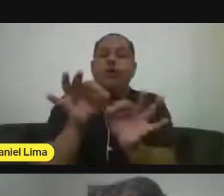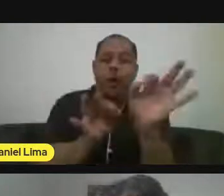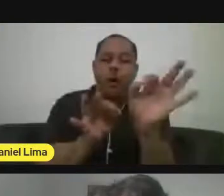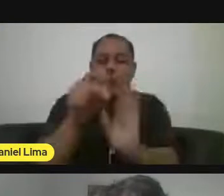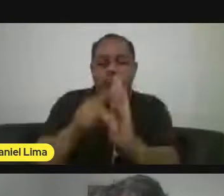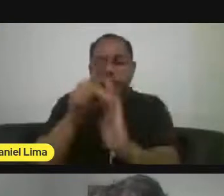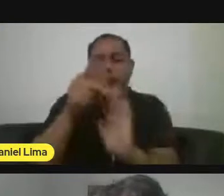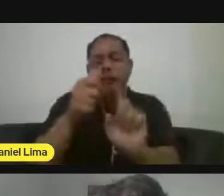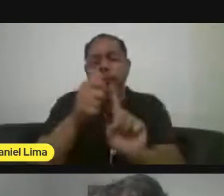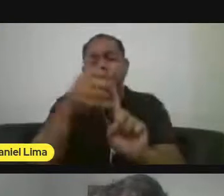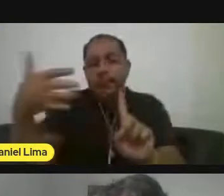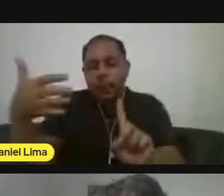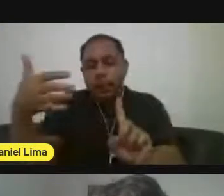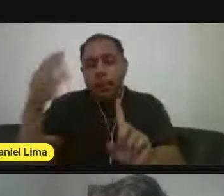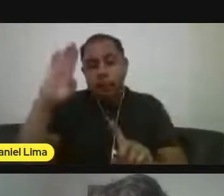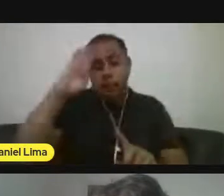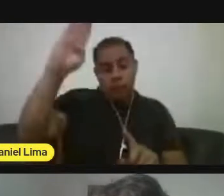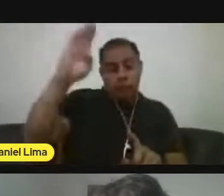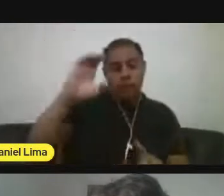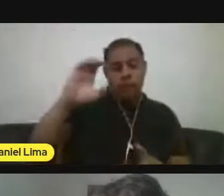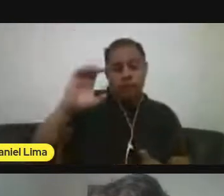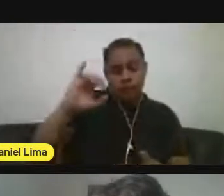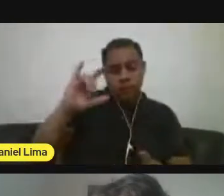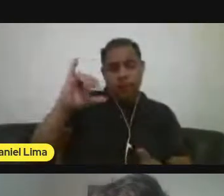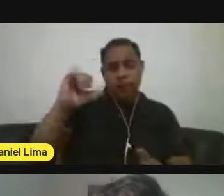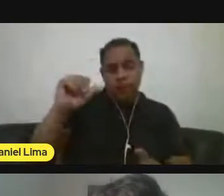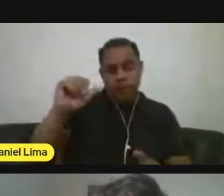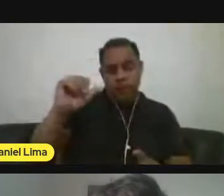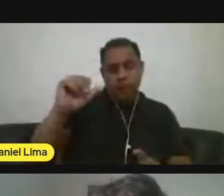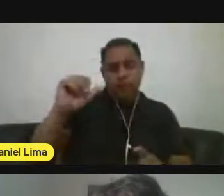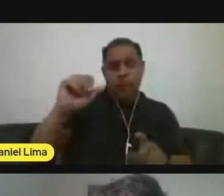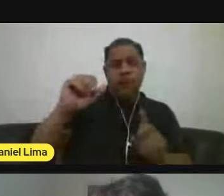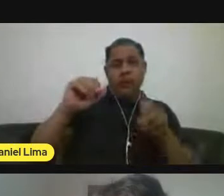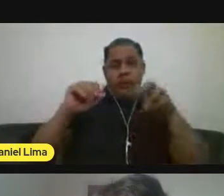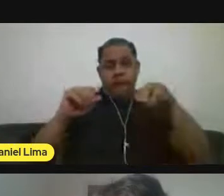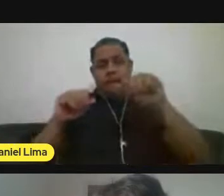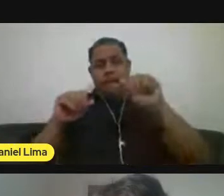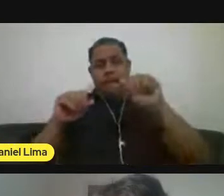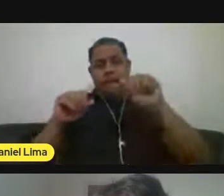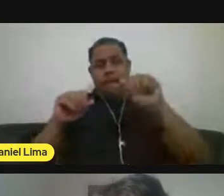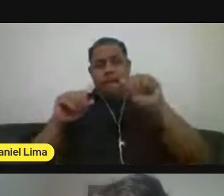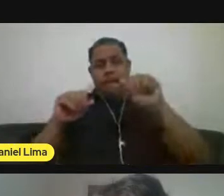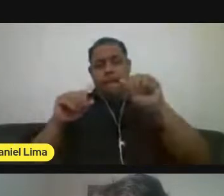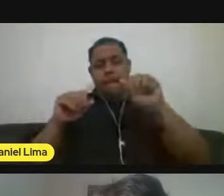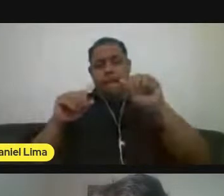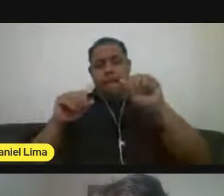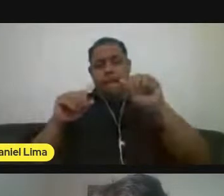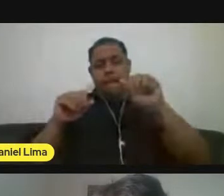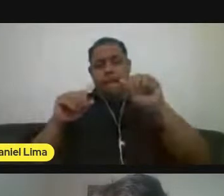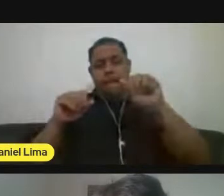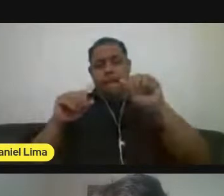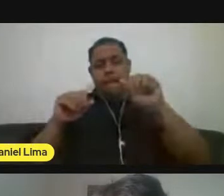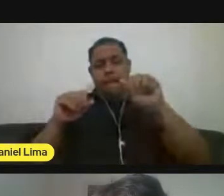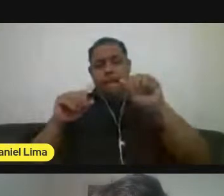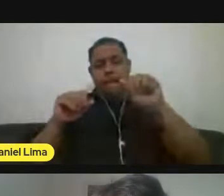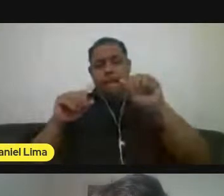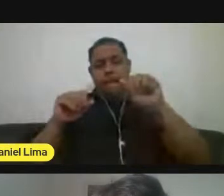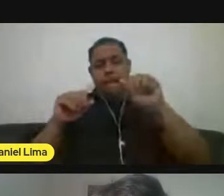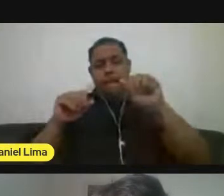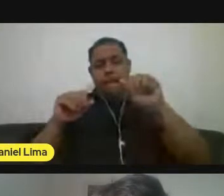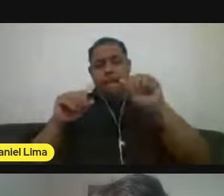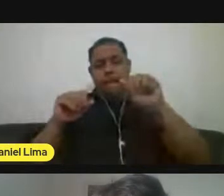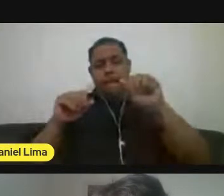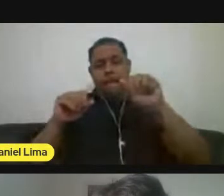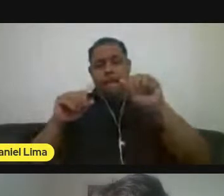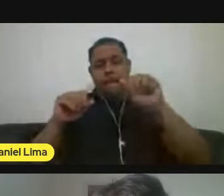que me fizeram esse convite. E eu quero encerrar com um trecho do livro do Zaceu que eu gosto muito, que